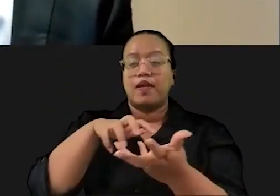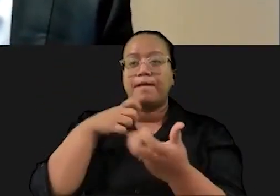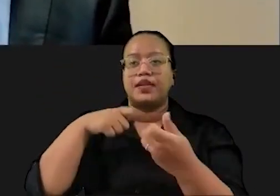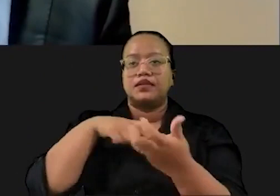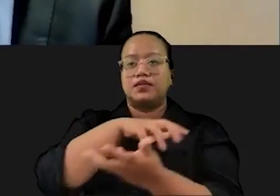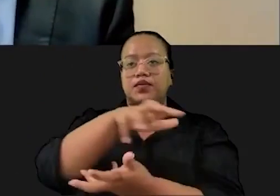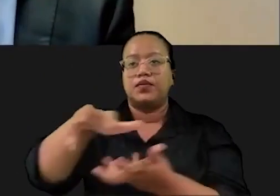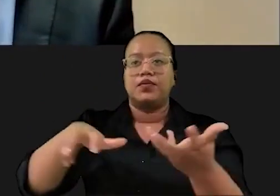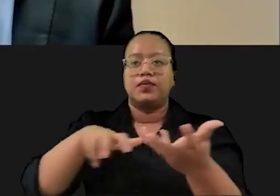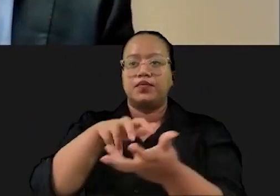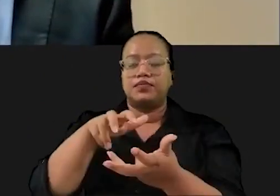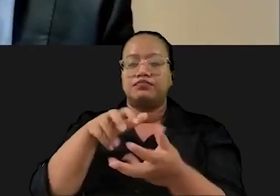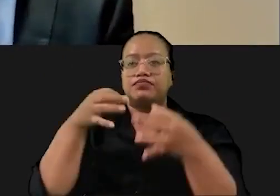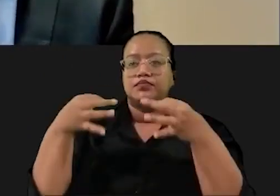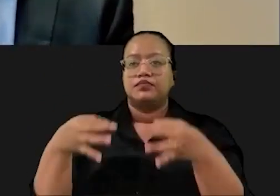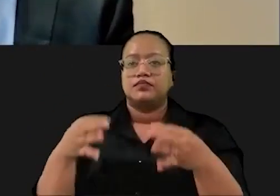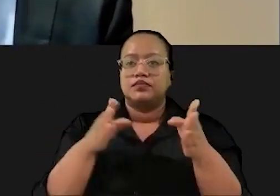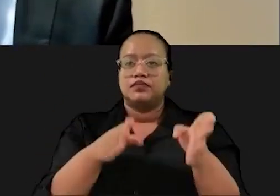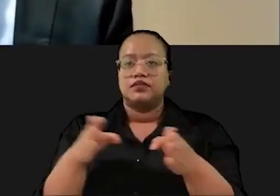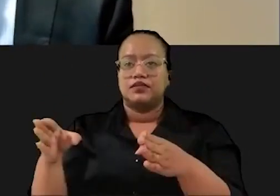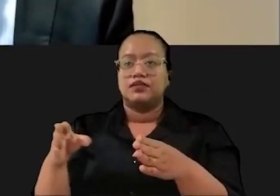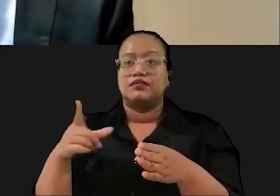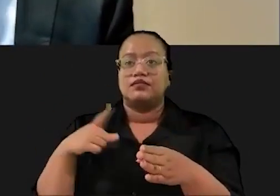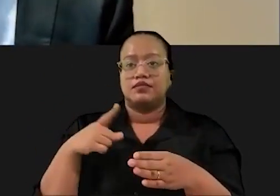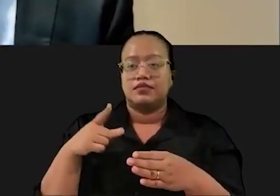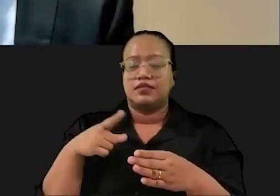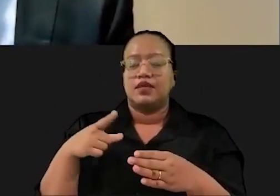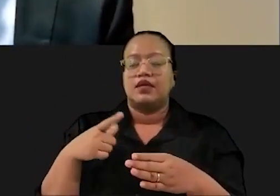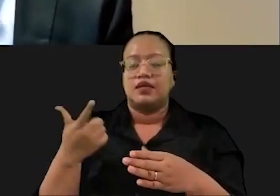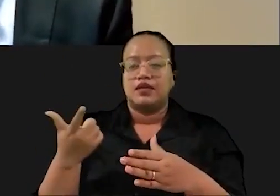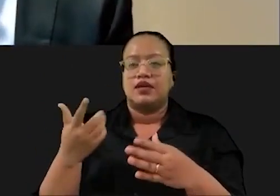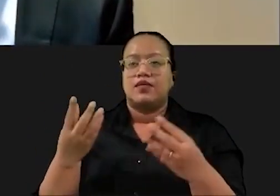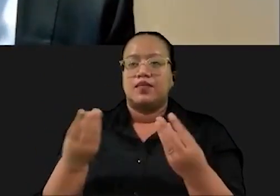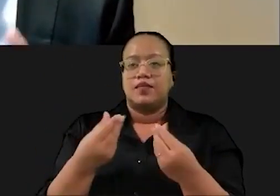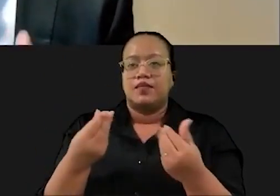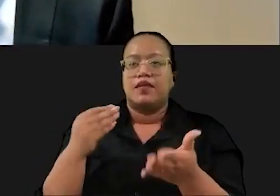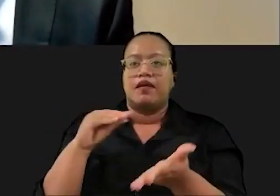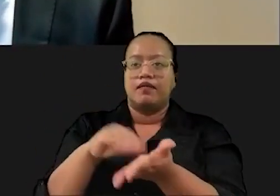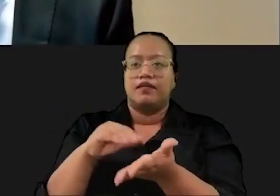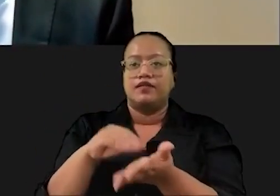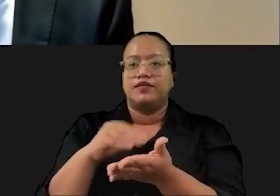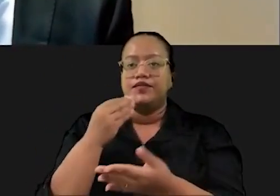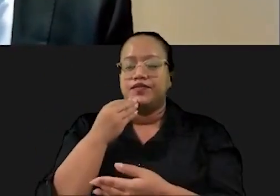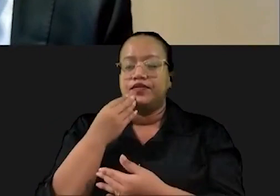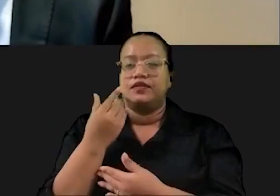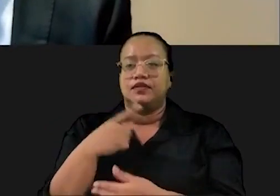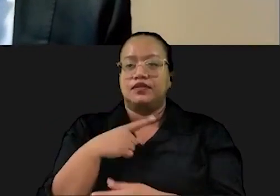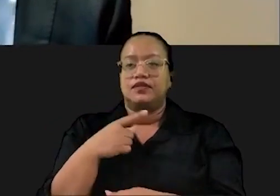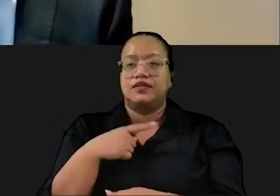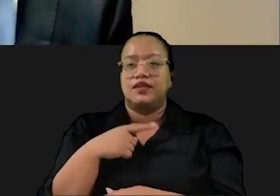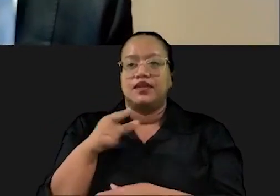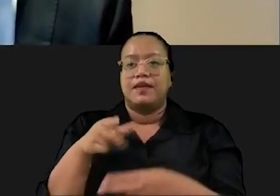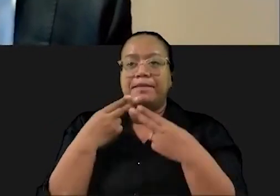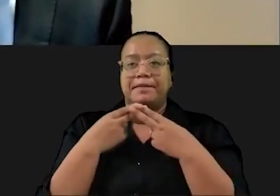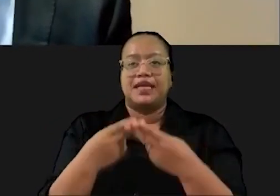hoje. Isso é um trabalho de paciência. Para fazer esse trabalho, é preciso ter um diagnóstico detalhado do que precisa ser